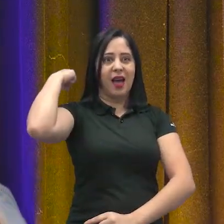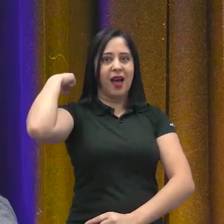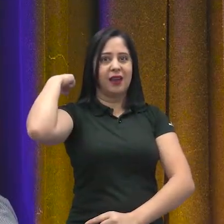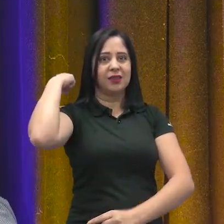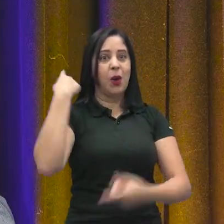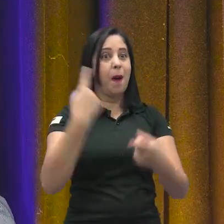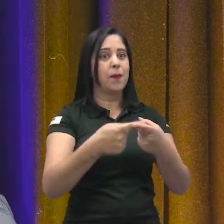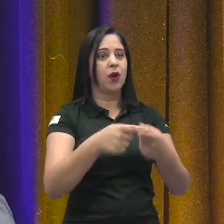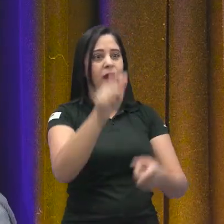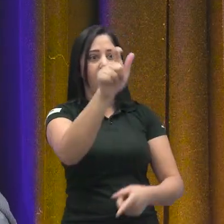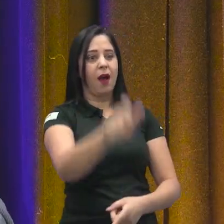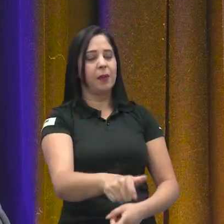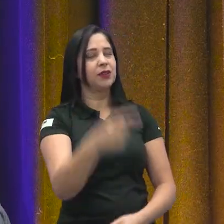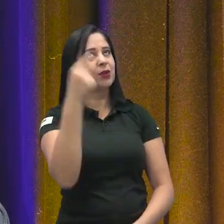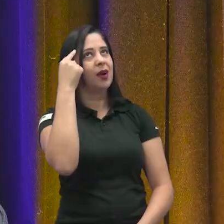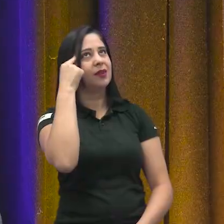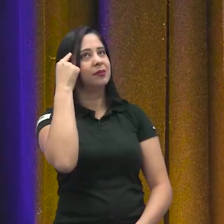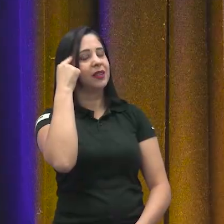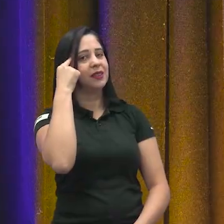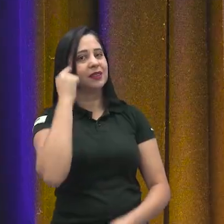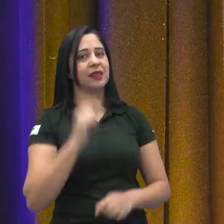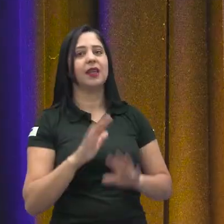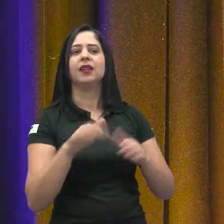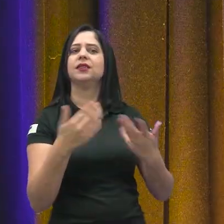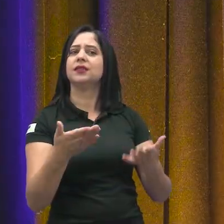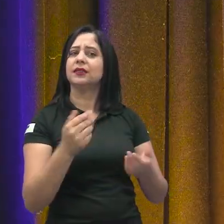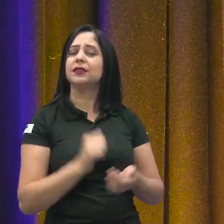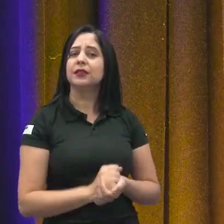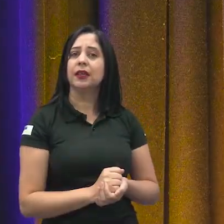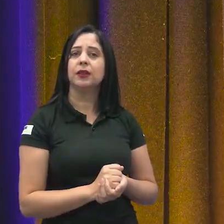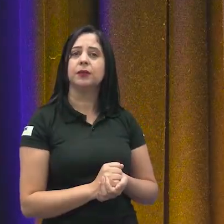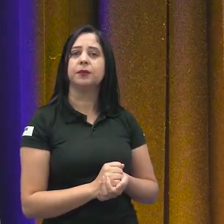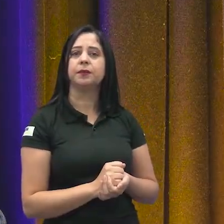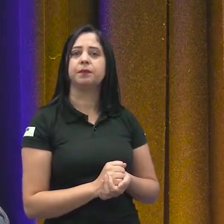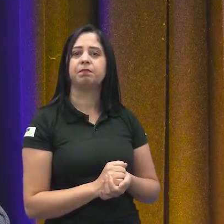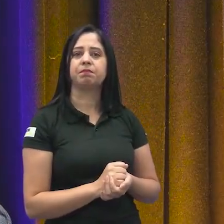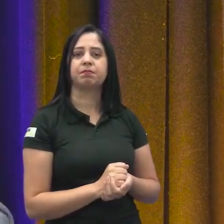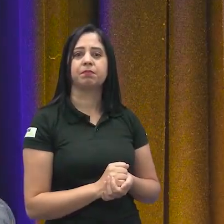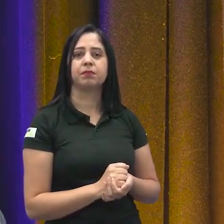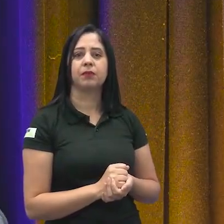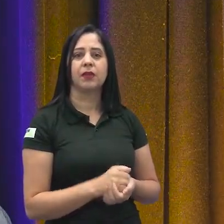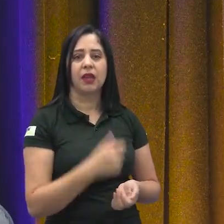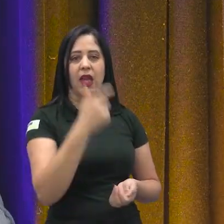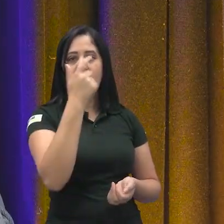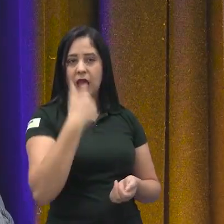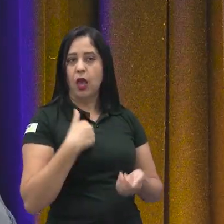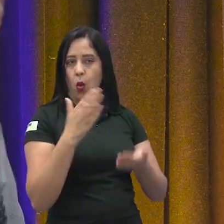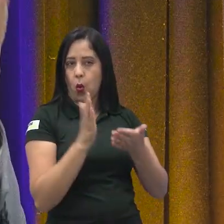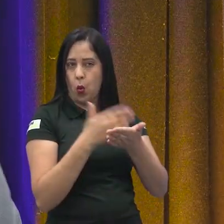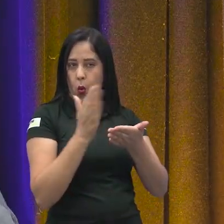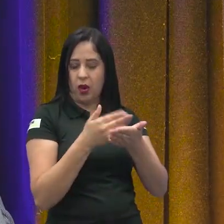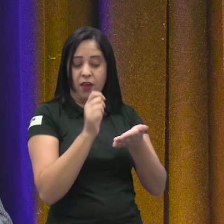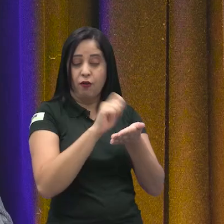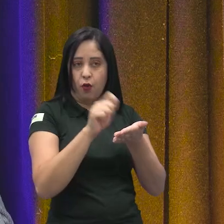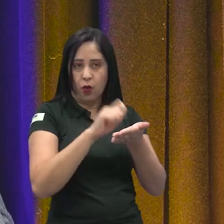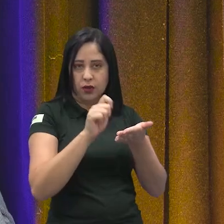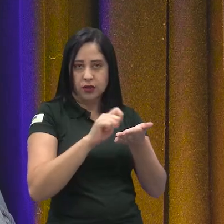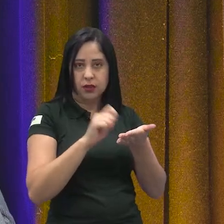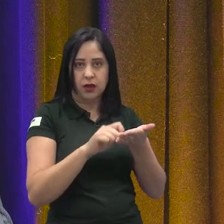ela estava pensando assim, e aí você extrai. E eu vou te falar um adendo. Eu tenho até num livro que eu escrevi isso,